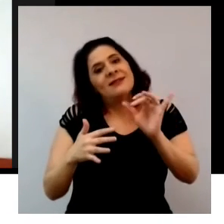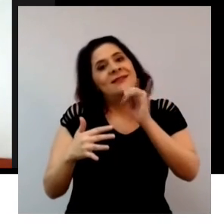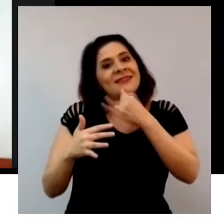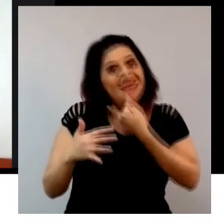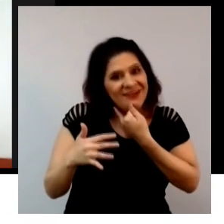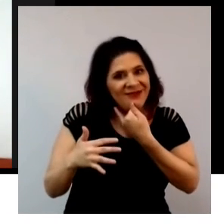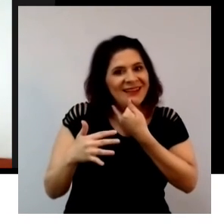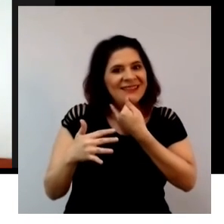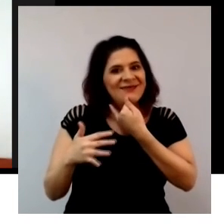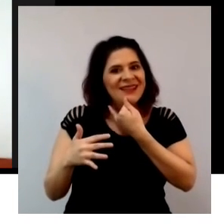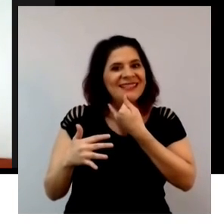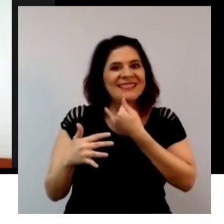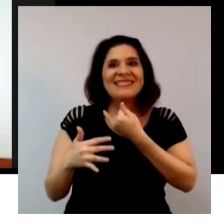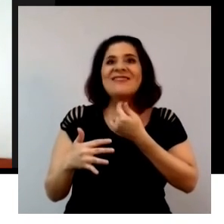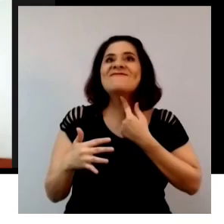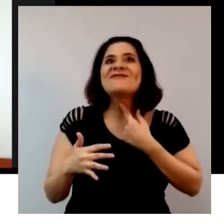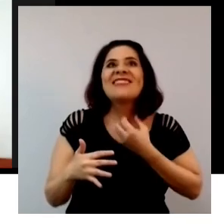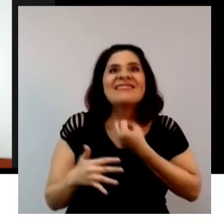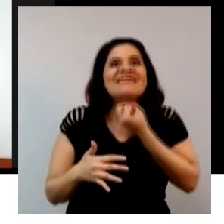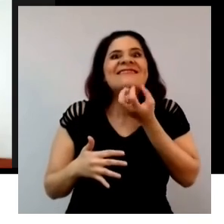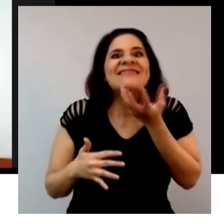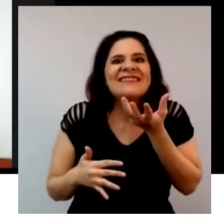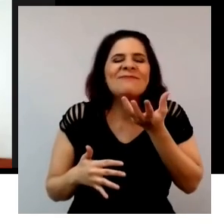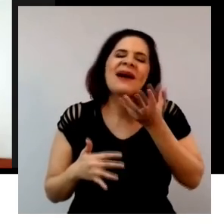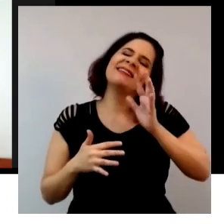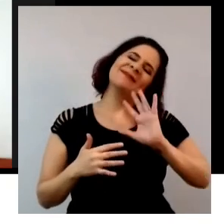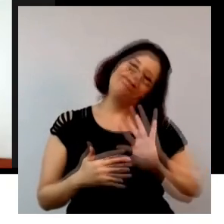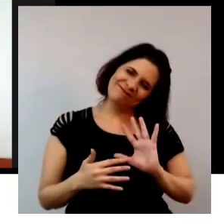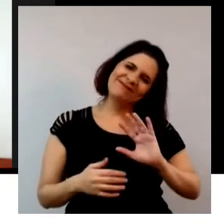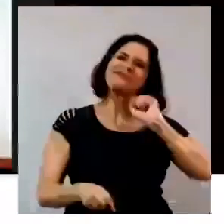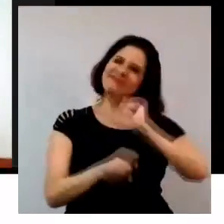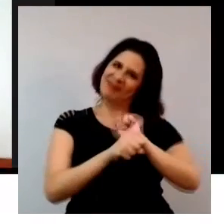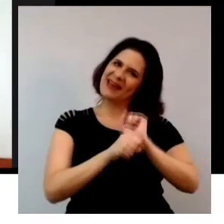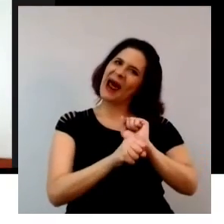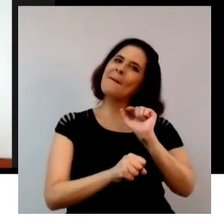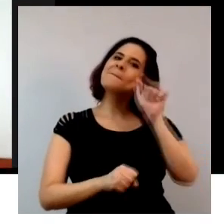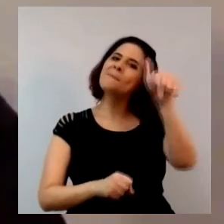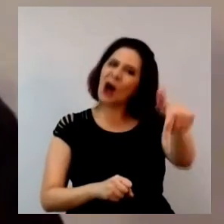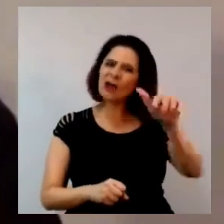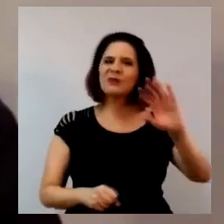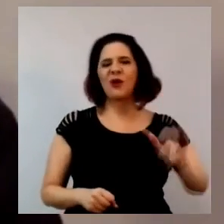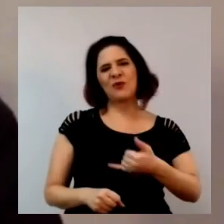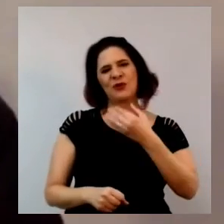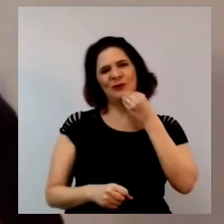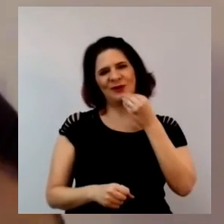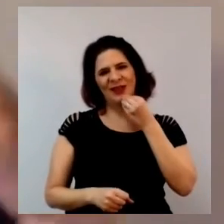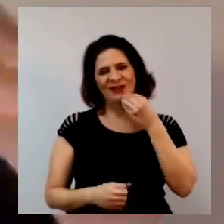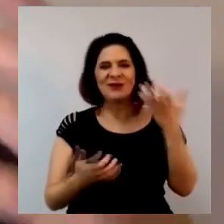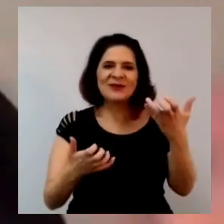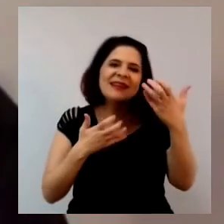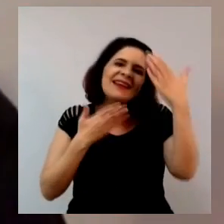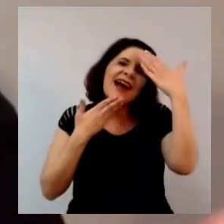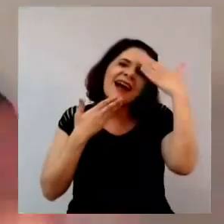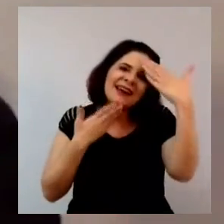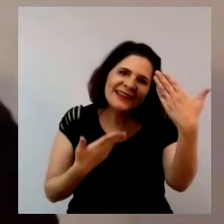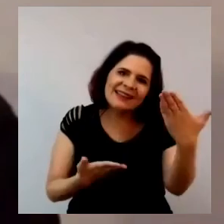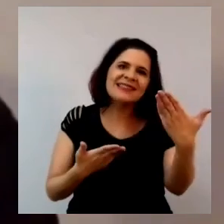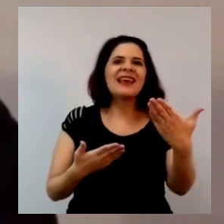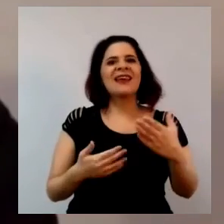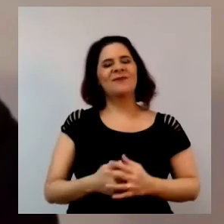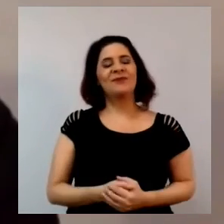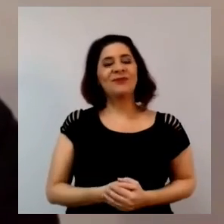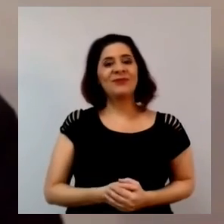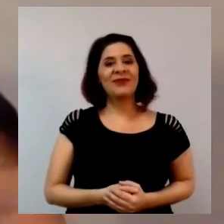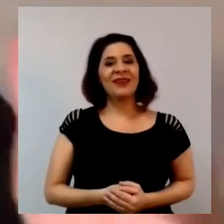aqui, mas acho que vai ter que ficar para outra oportunidade. Eu queria, então, finalizar agradecendo a presença